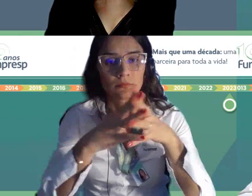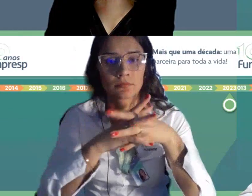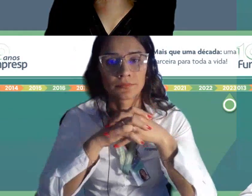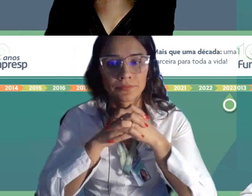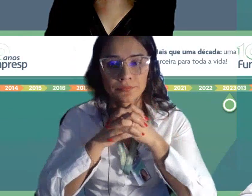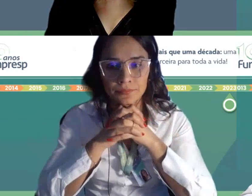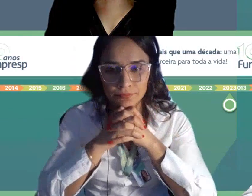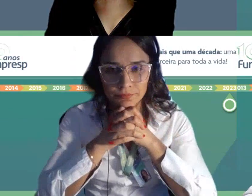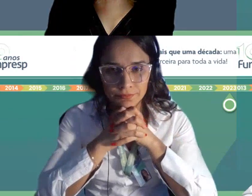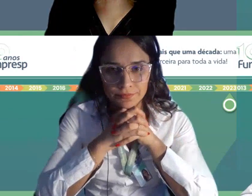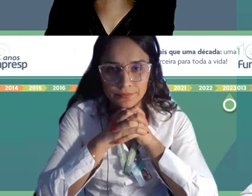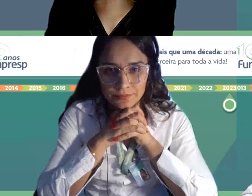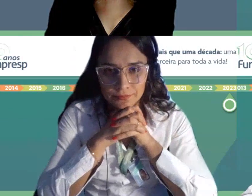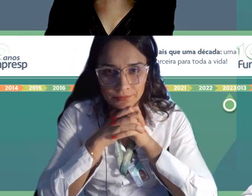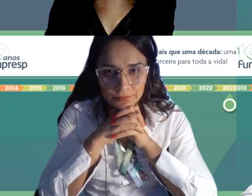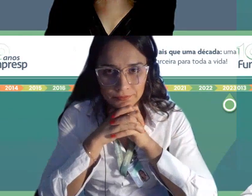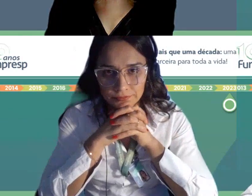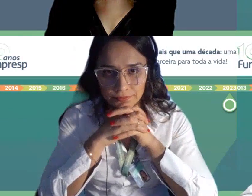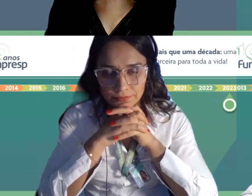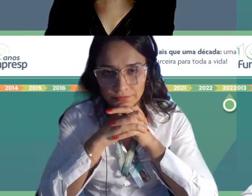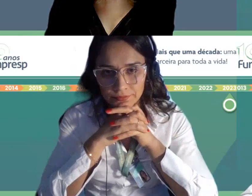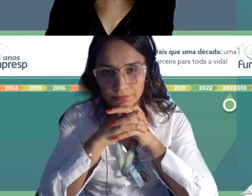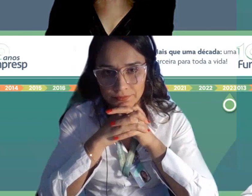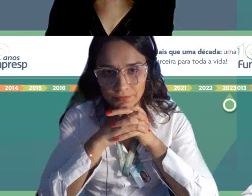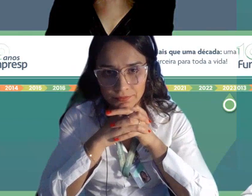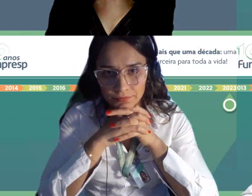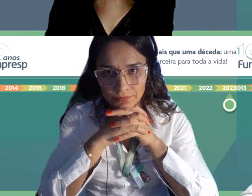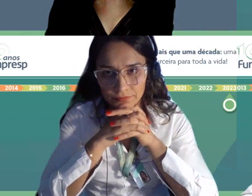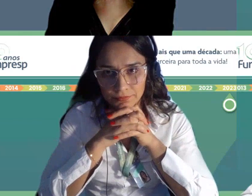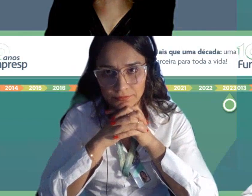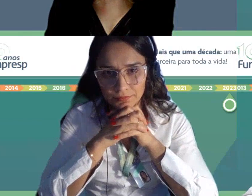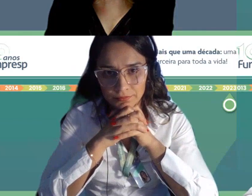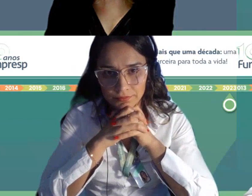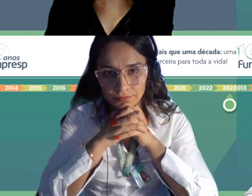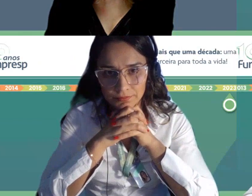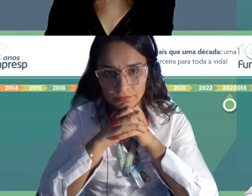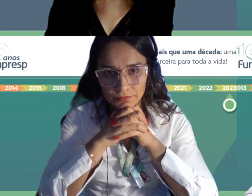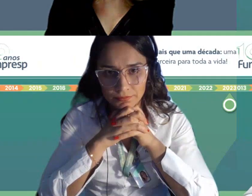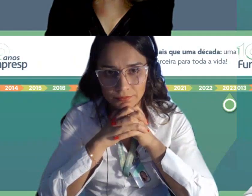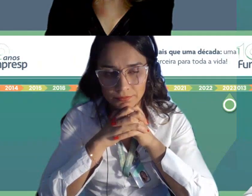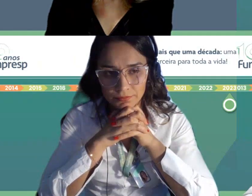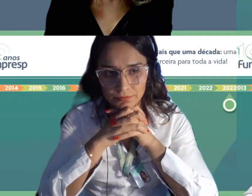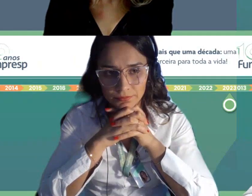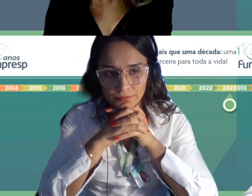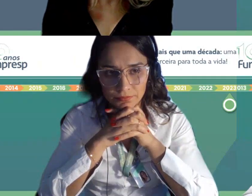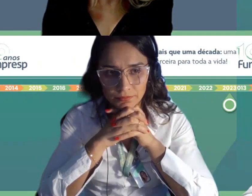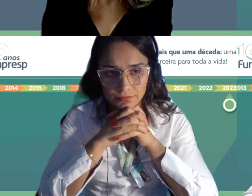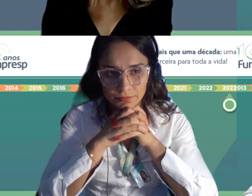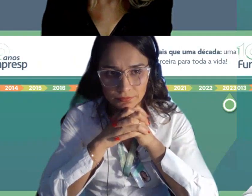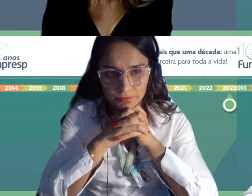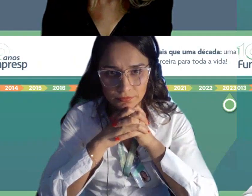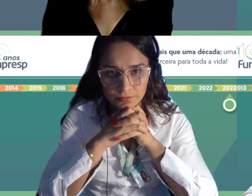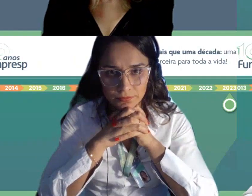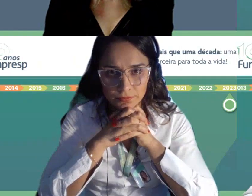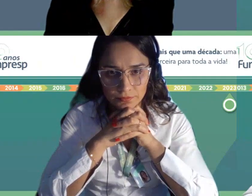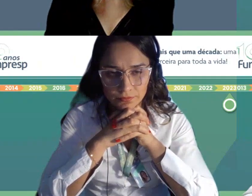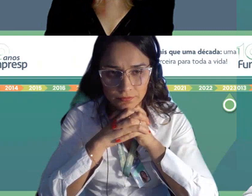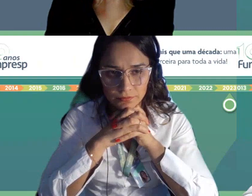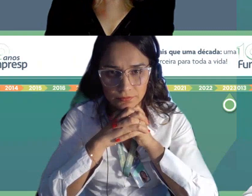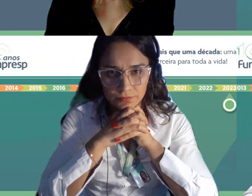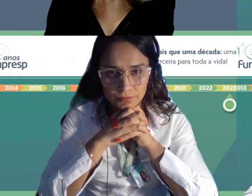É só abrir o microfone. Deixa eu ver se eu consigo habilitar aqui também. Tá Não. aberto, Kellen, Tá aqui para mim. aberto, tá